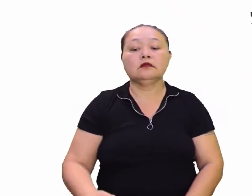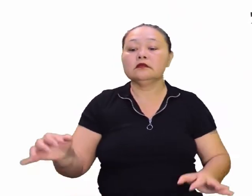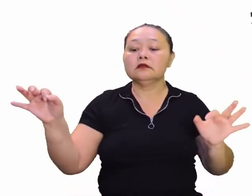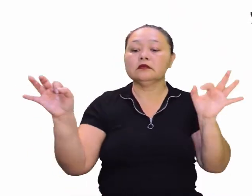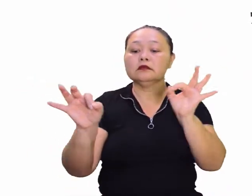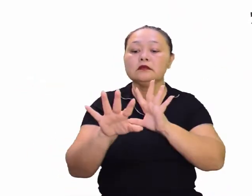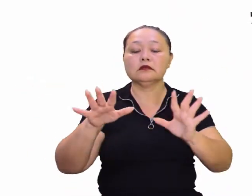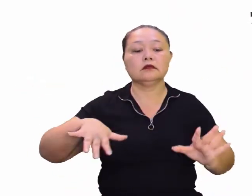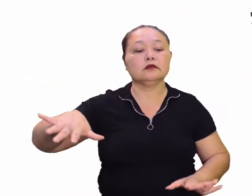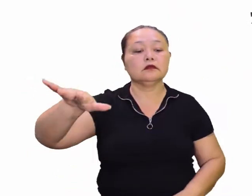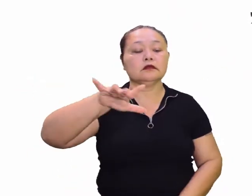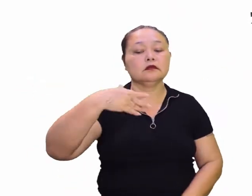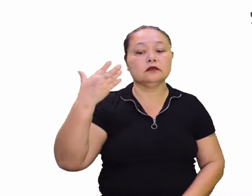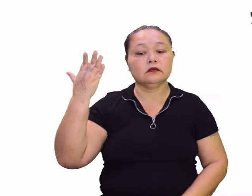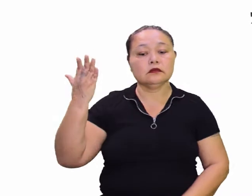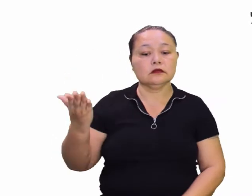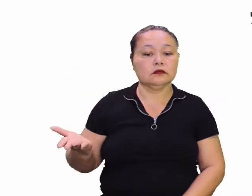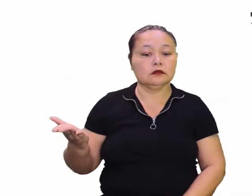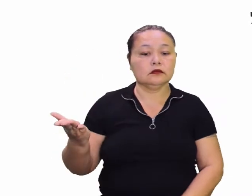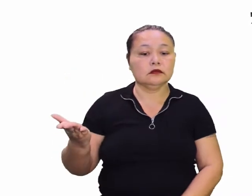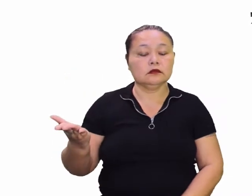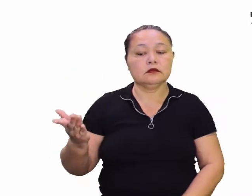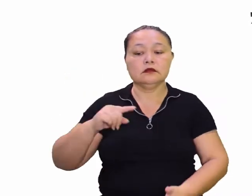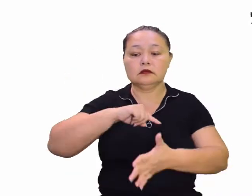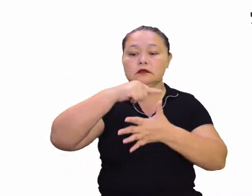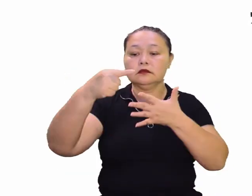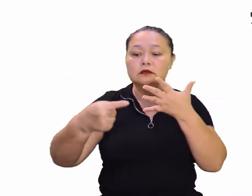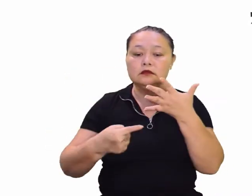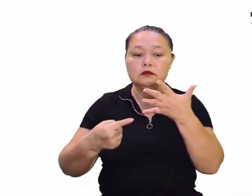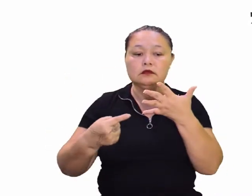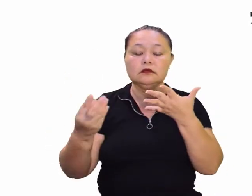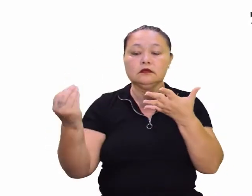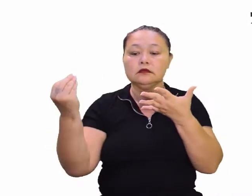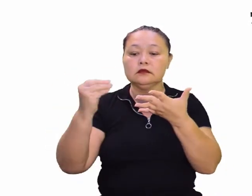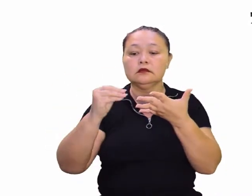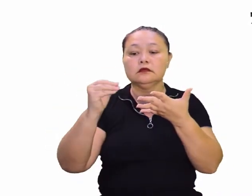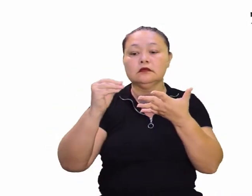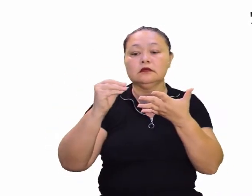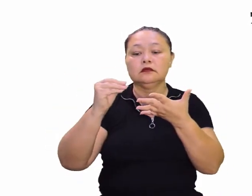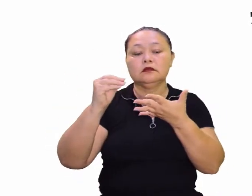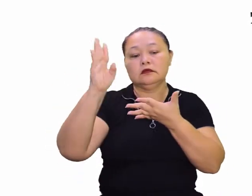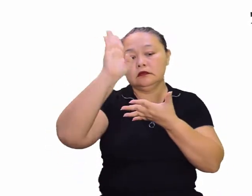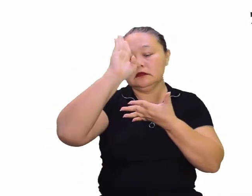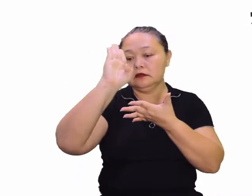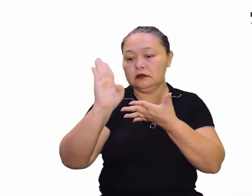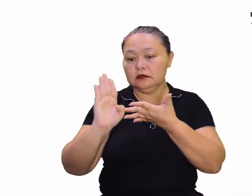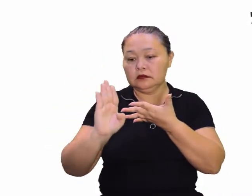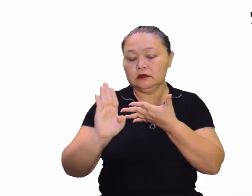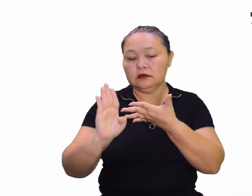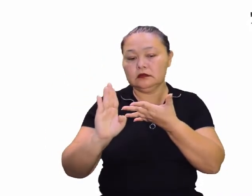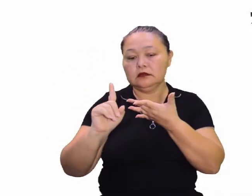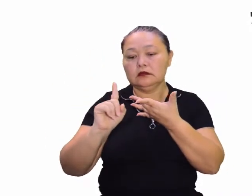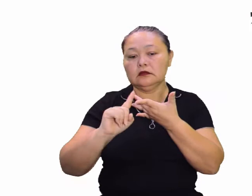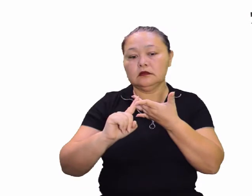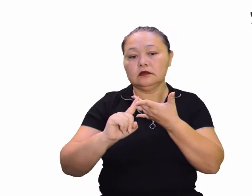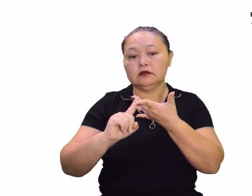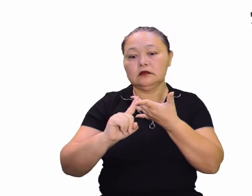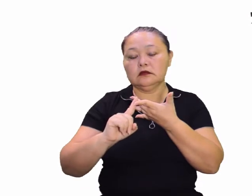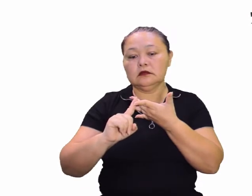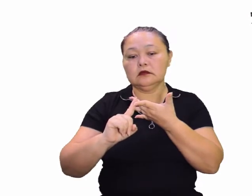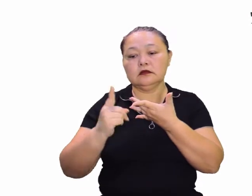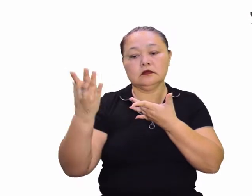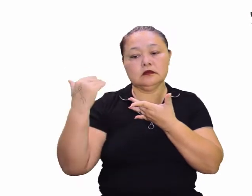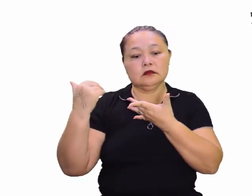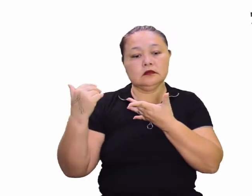Pronto, galera, temos aqui os BRICS, que é formado por Brasil.